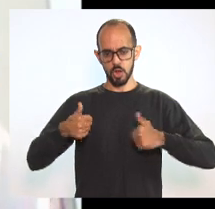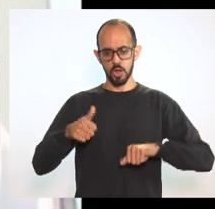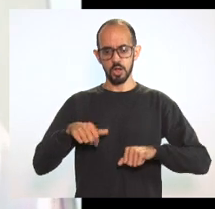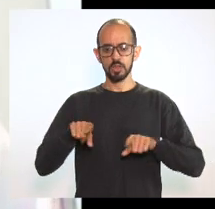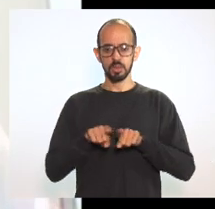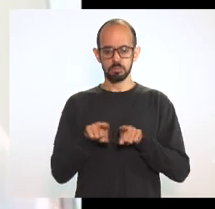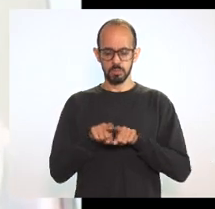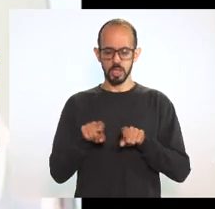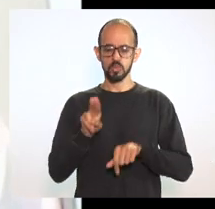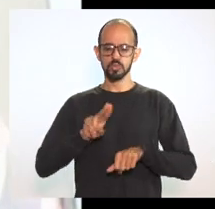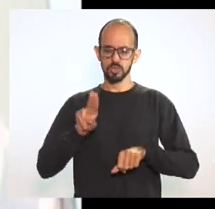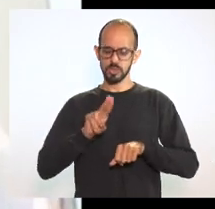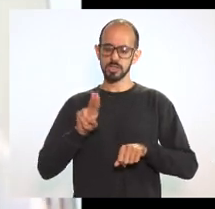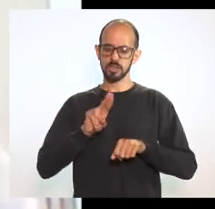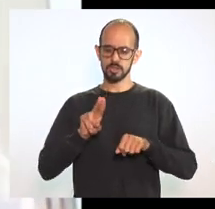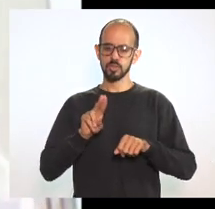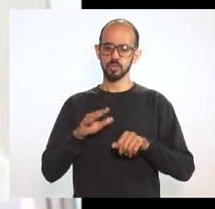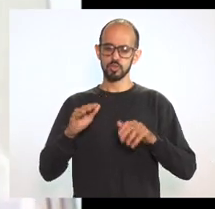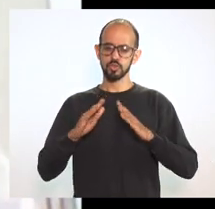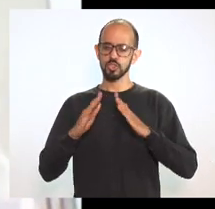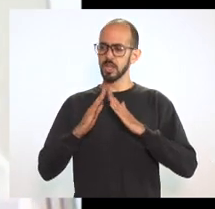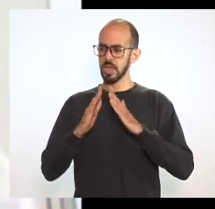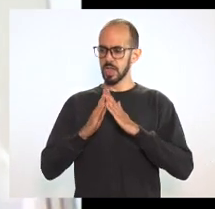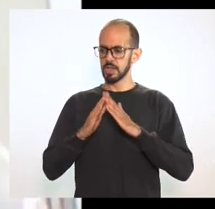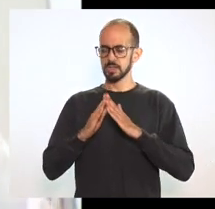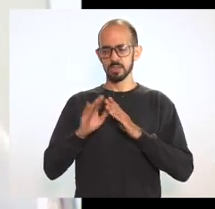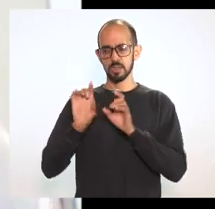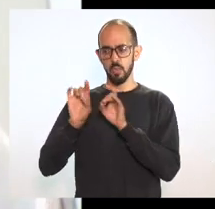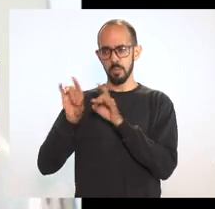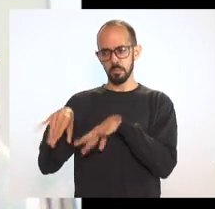que estão subaproveitados, que estão abandonados, que seria muito